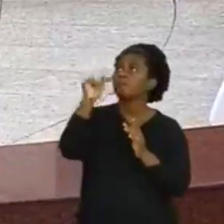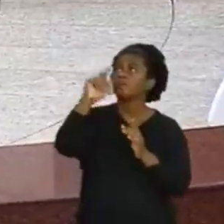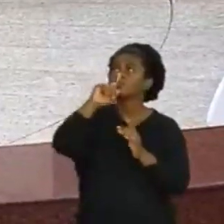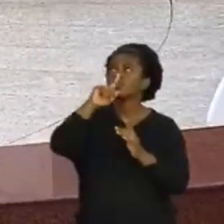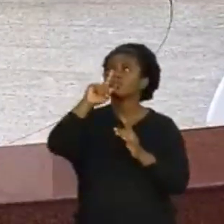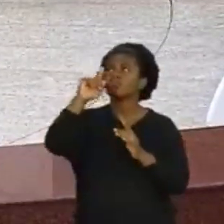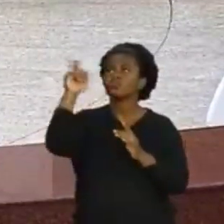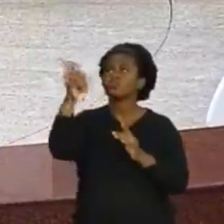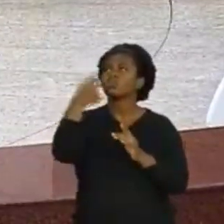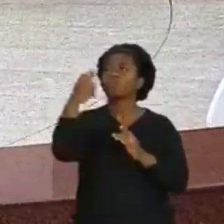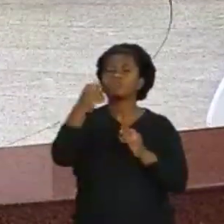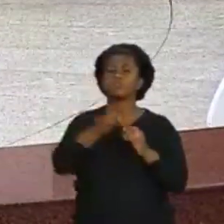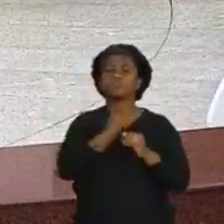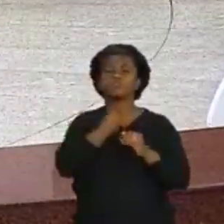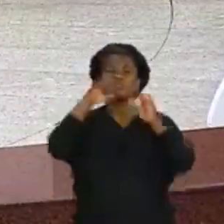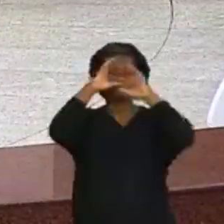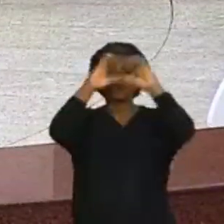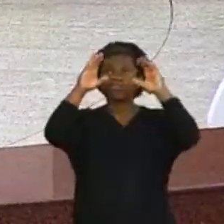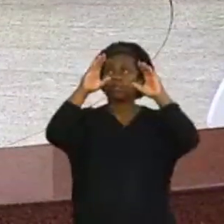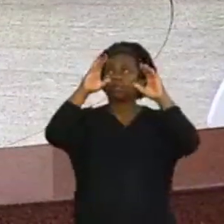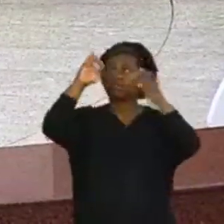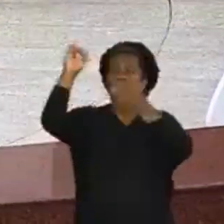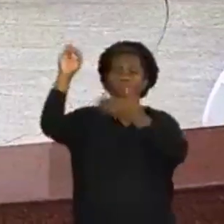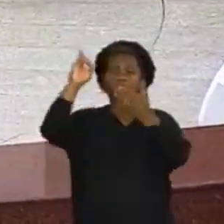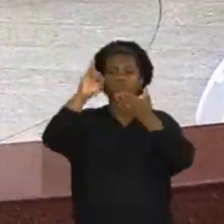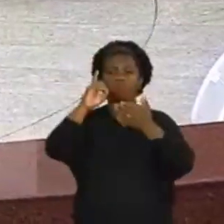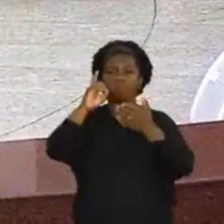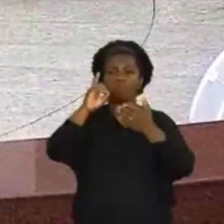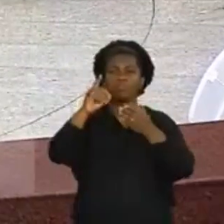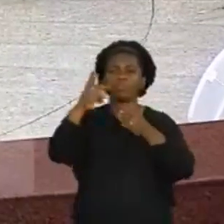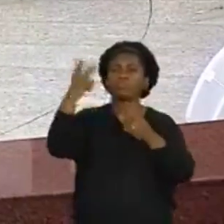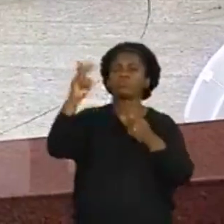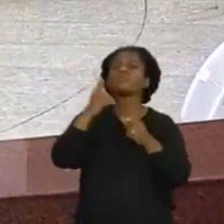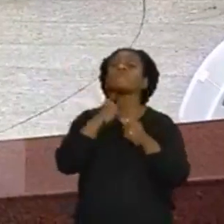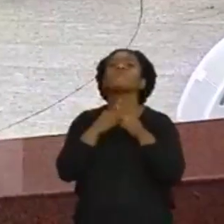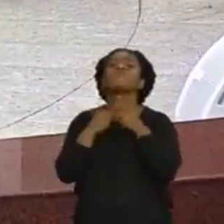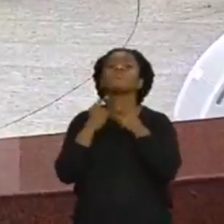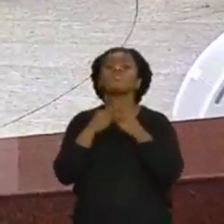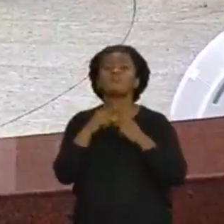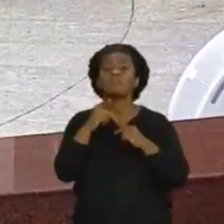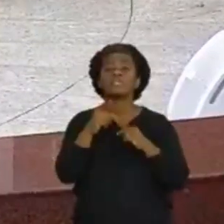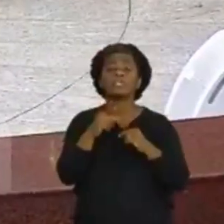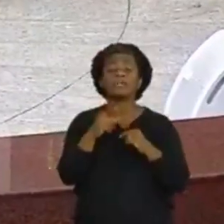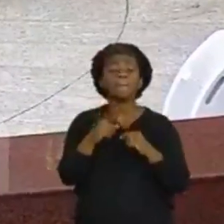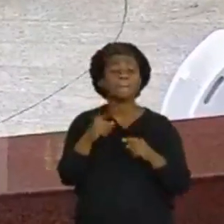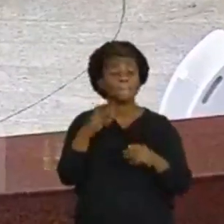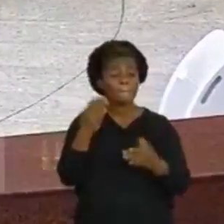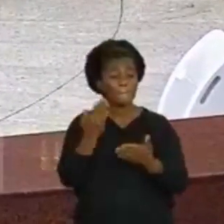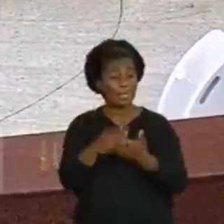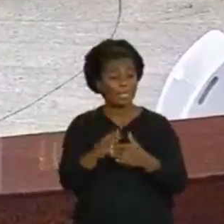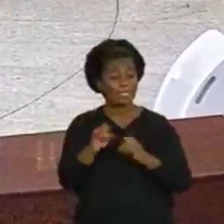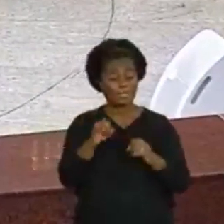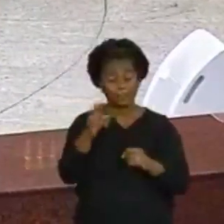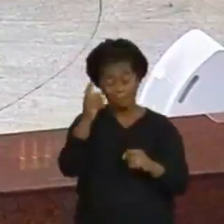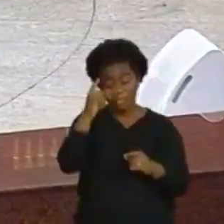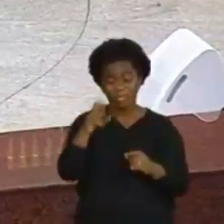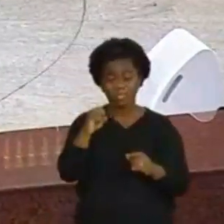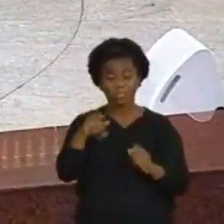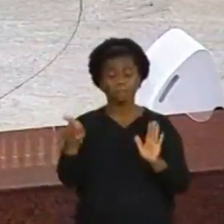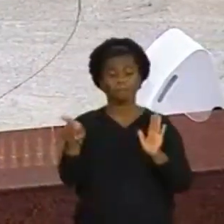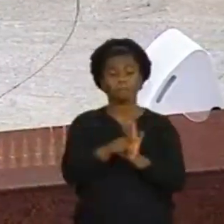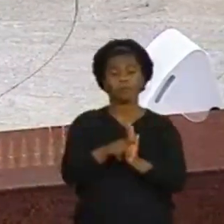reino, seja feita a tua vontade. Você perde quando você pensa no teu reino, na tua vontade, no teu